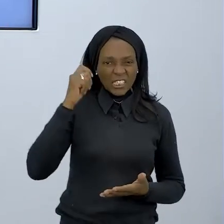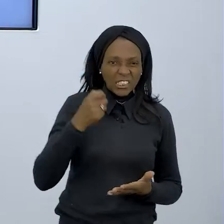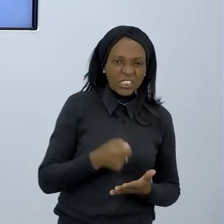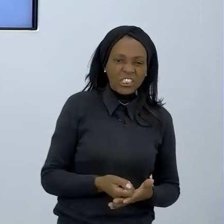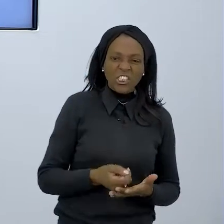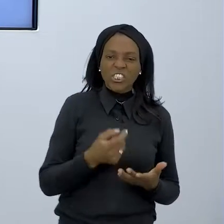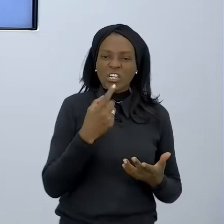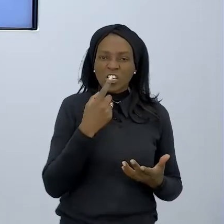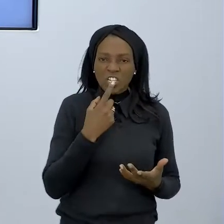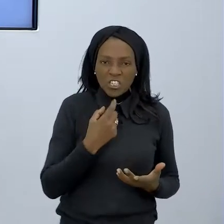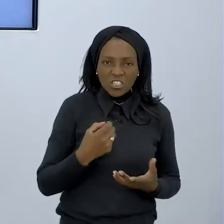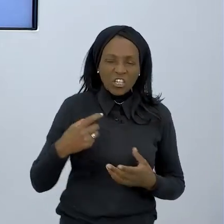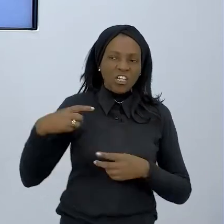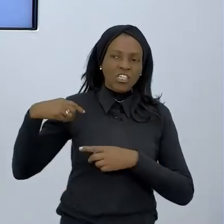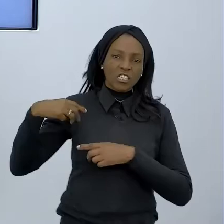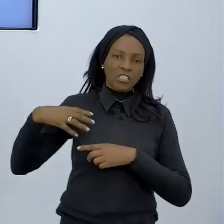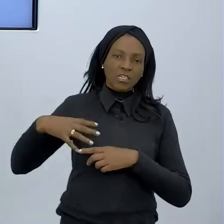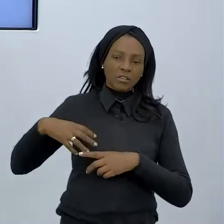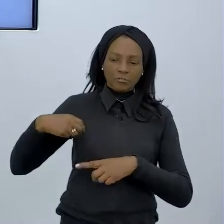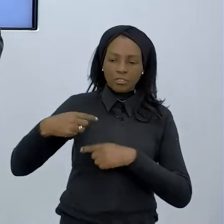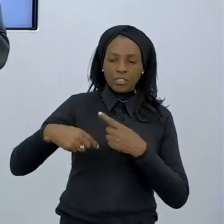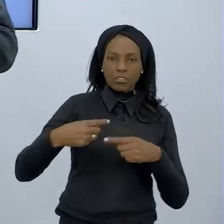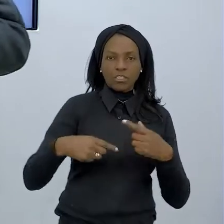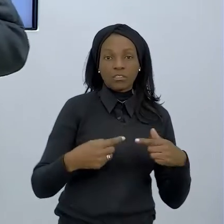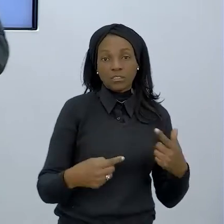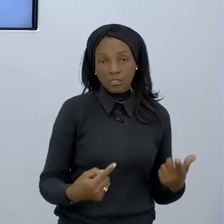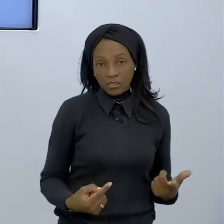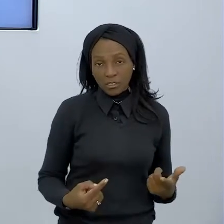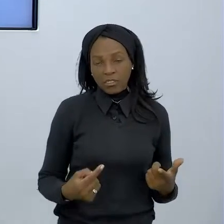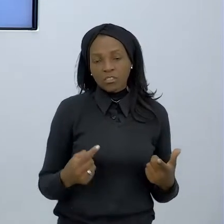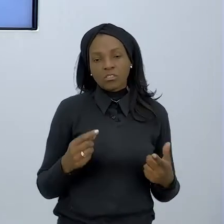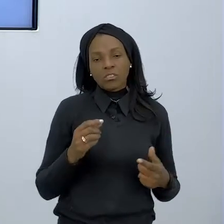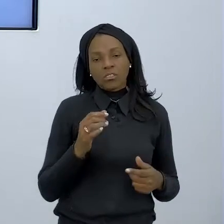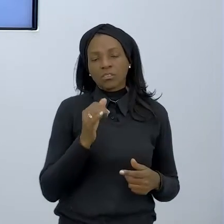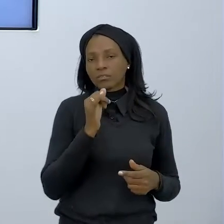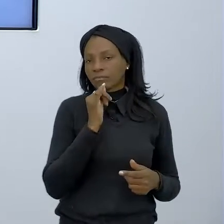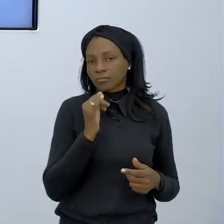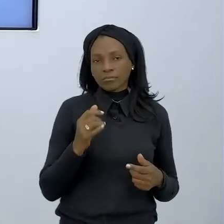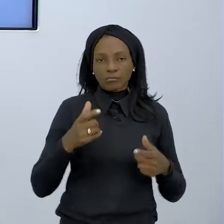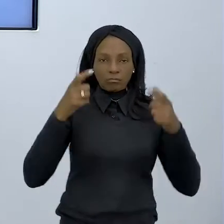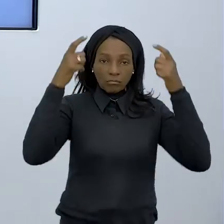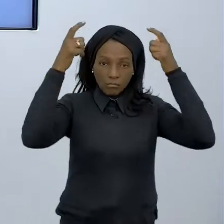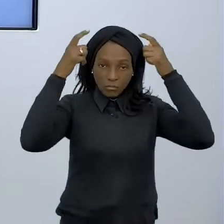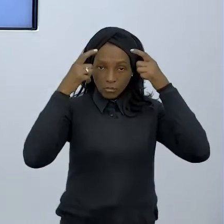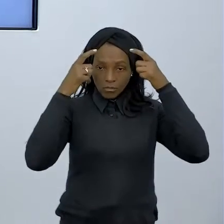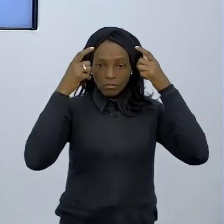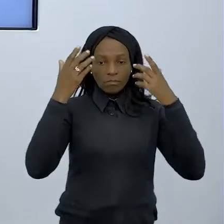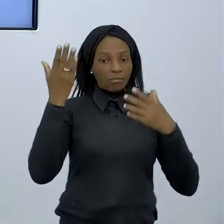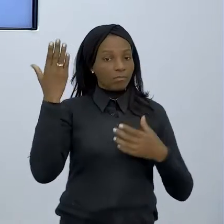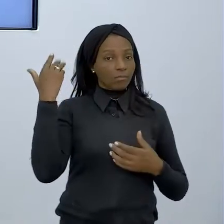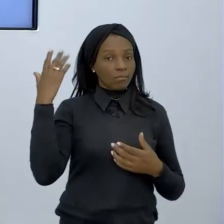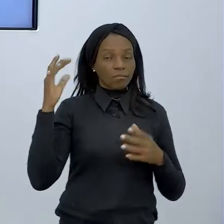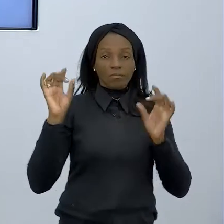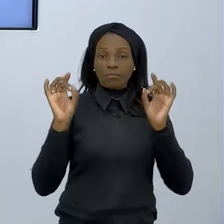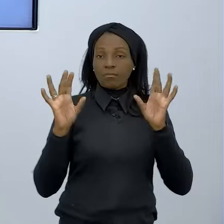da hereditariedade, quando a nobreza